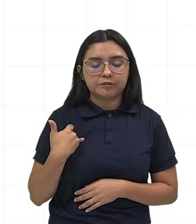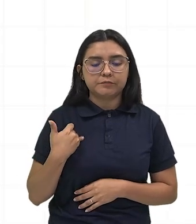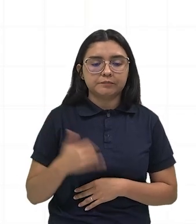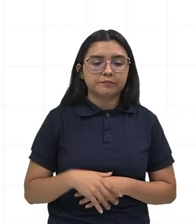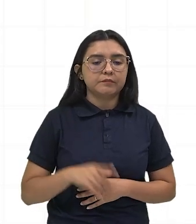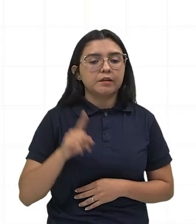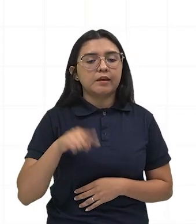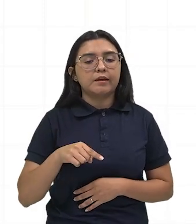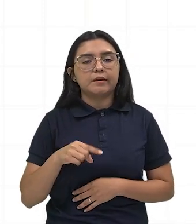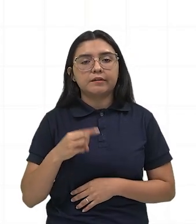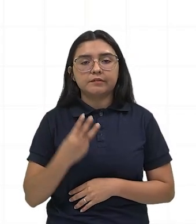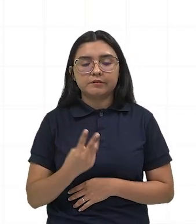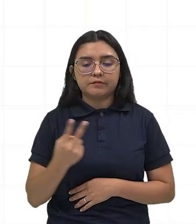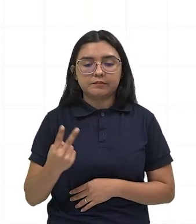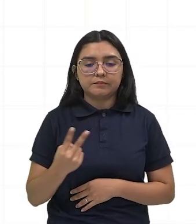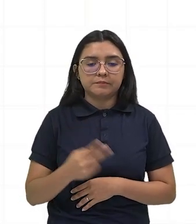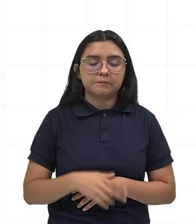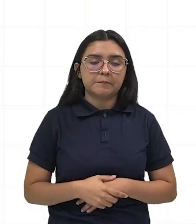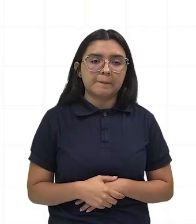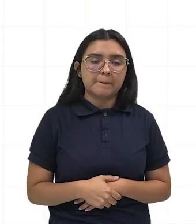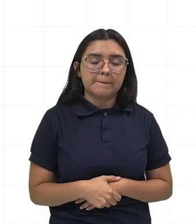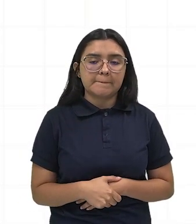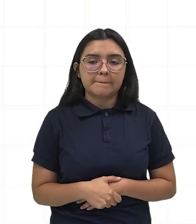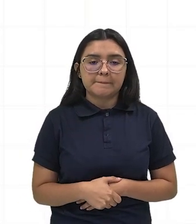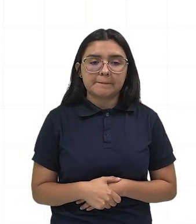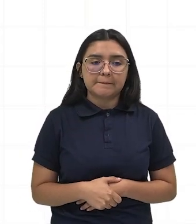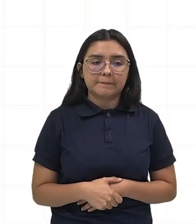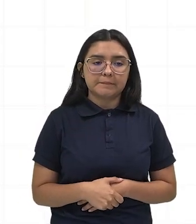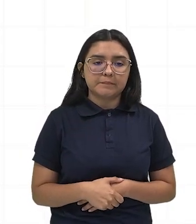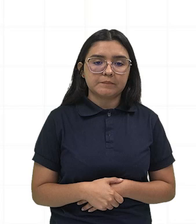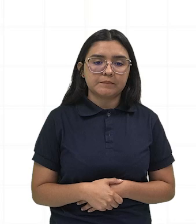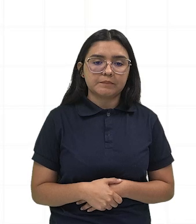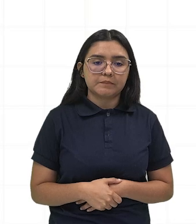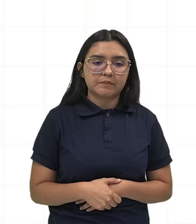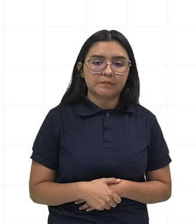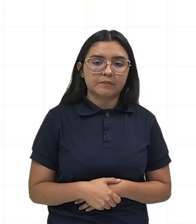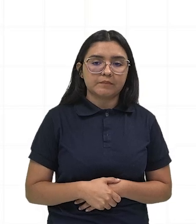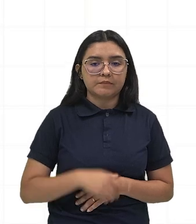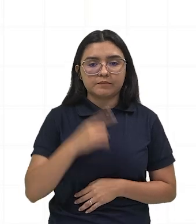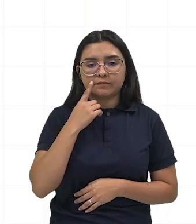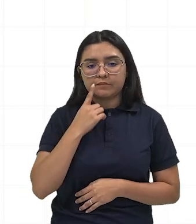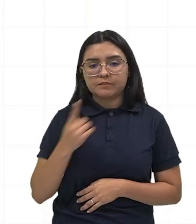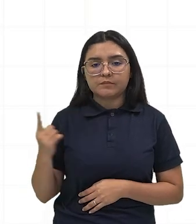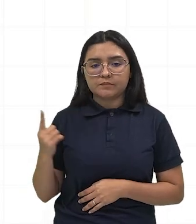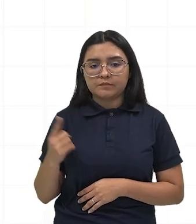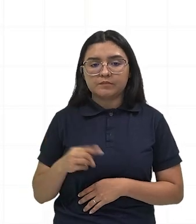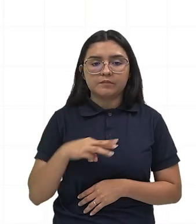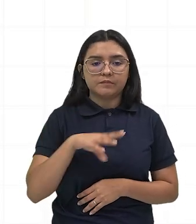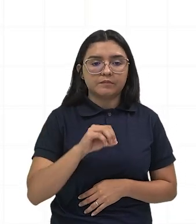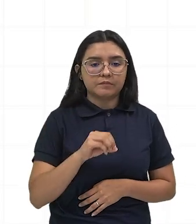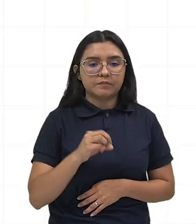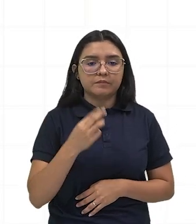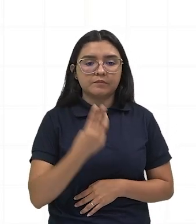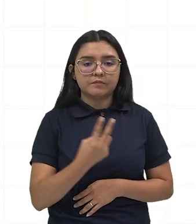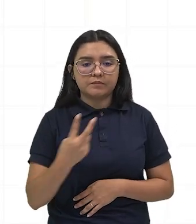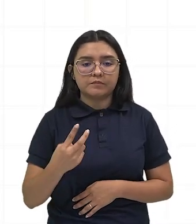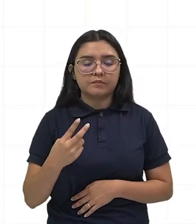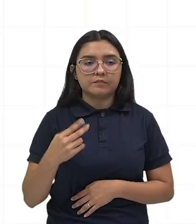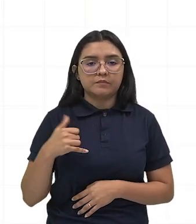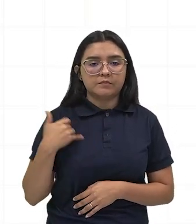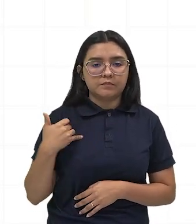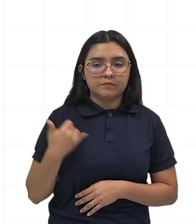maior frequência de idades são os alunos de 32 anos. Então tá aqui, ó, moda